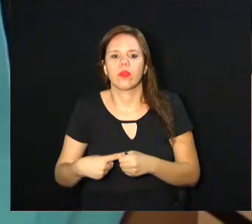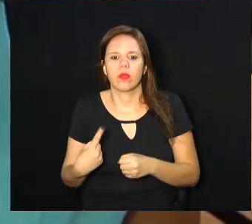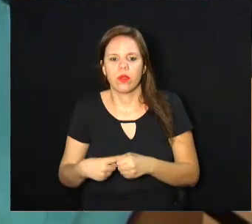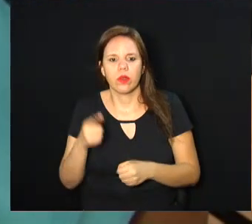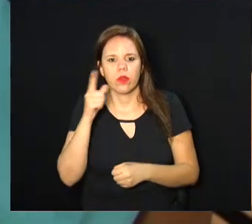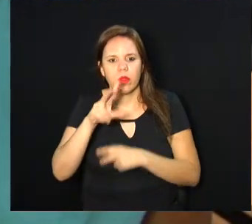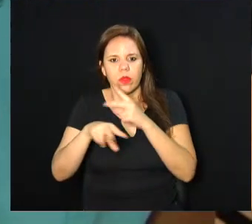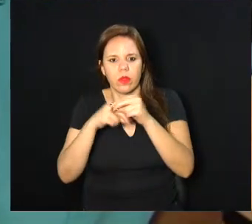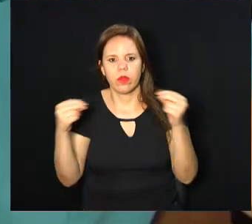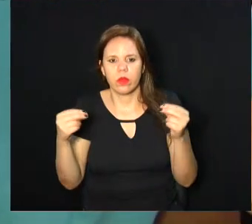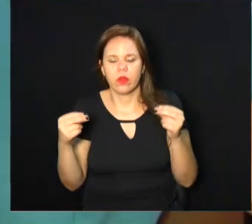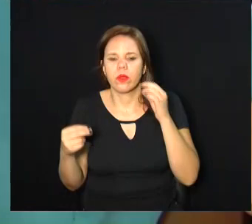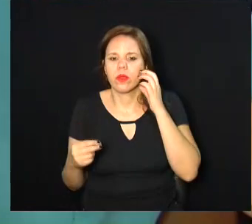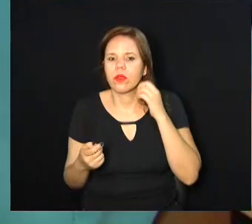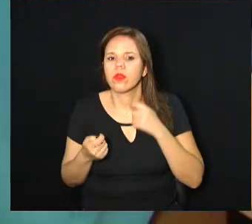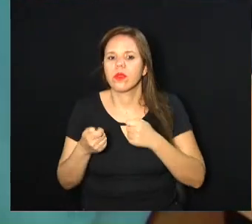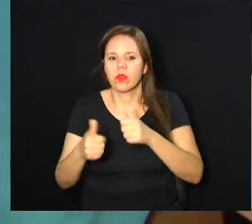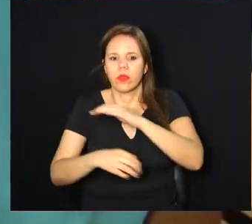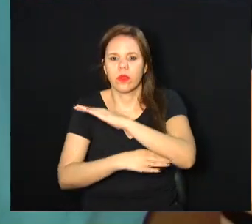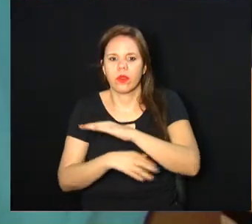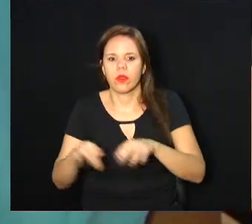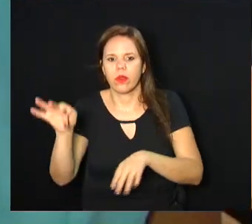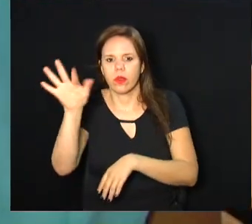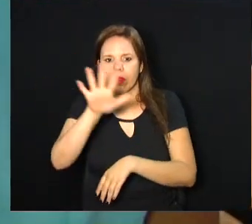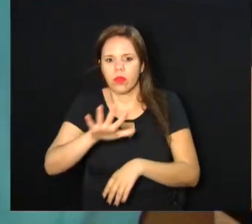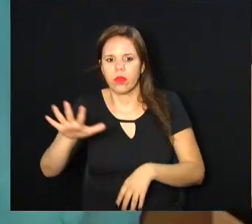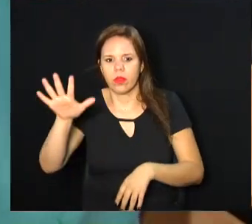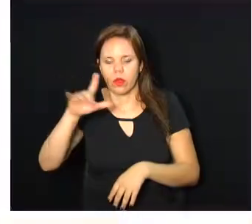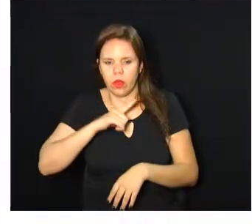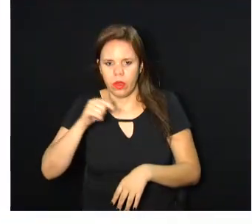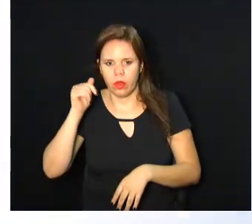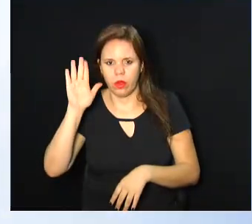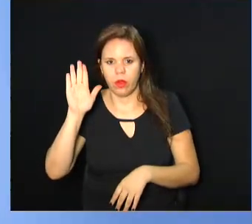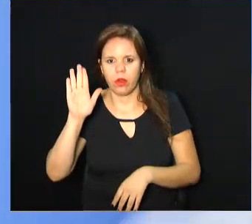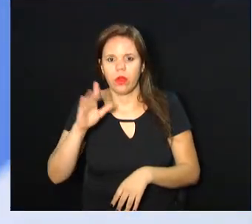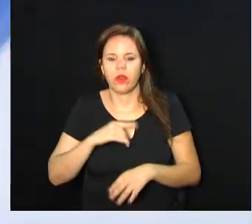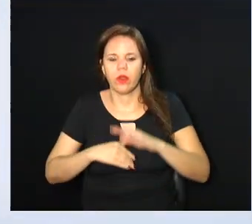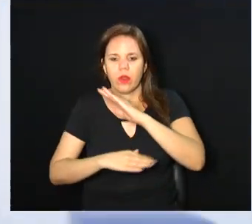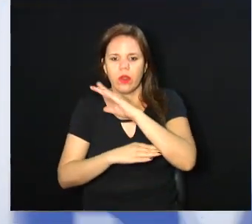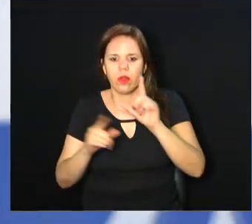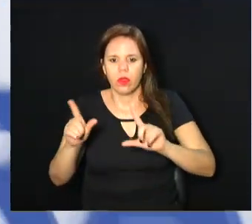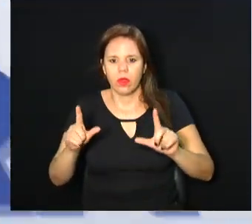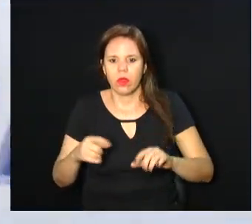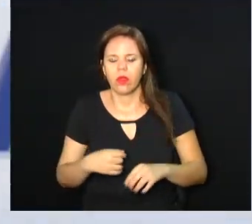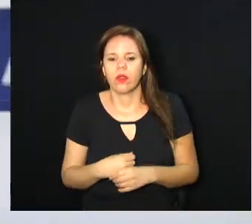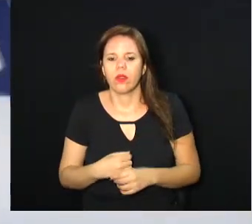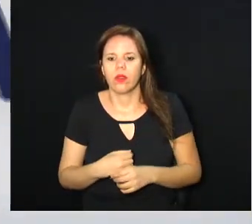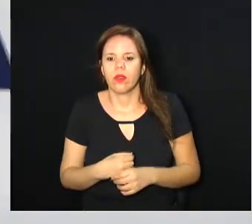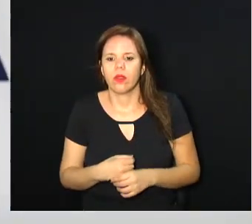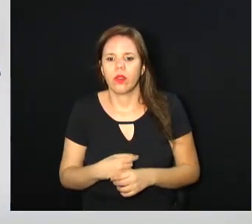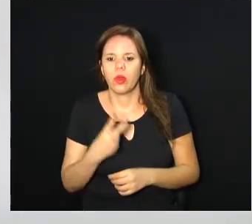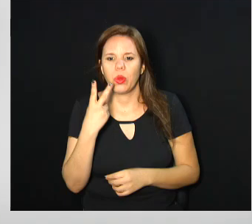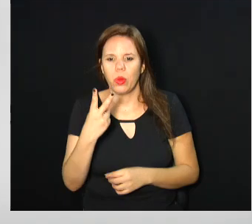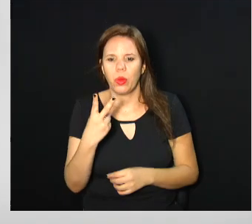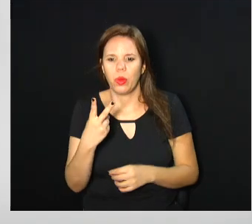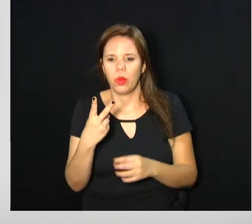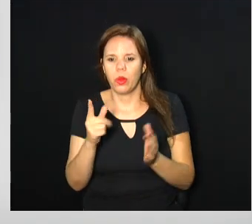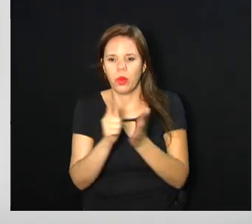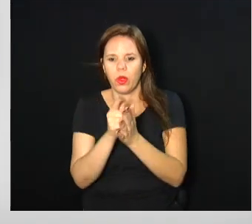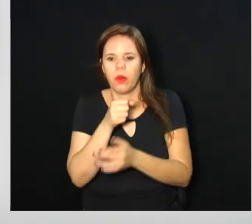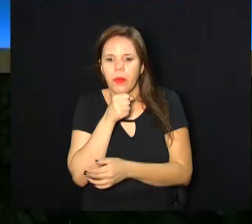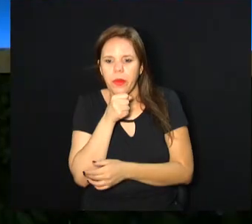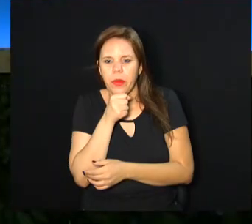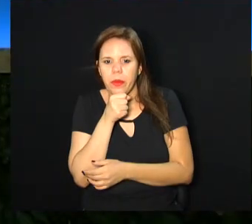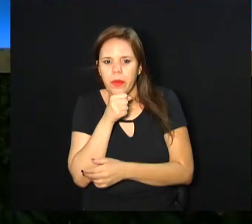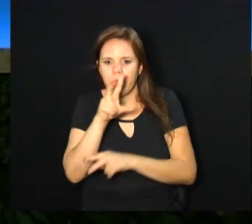essa premiação, dada pela Câmara Federal. E teve mais. A TV Câmara teve 2 matérias premiadas, uma